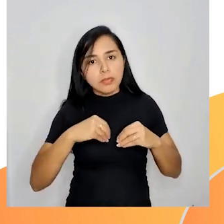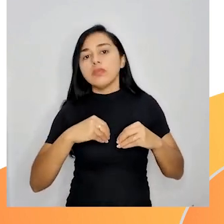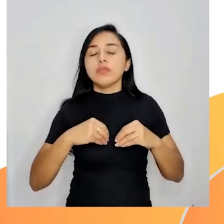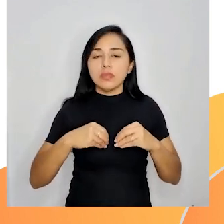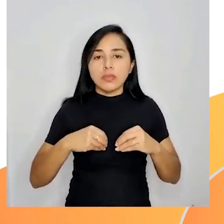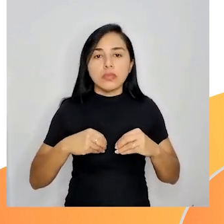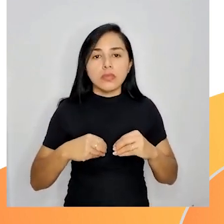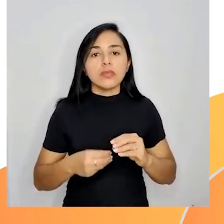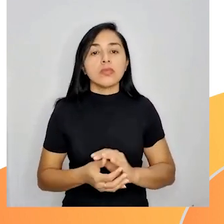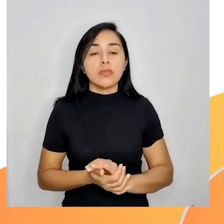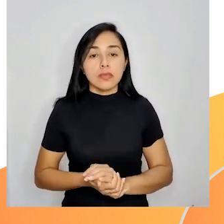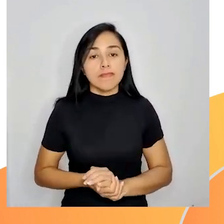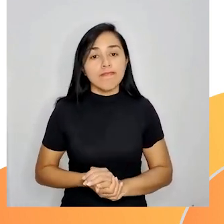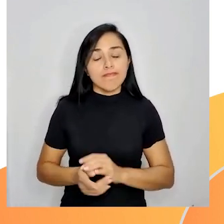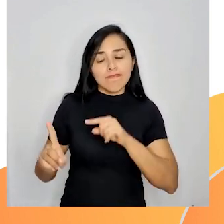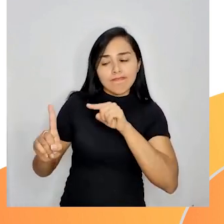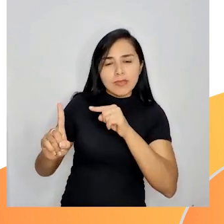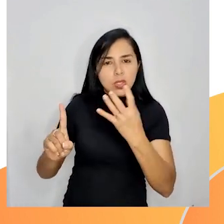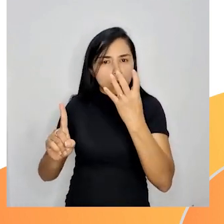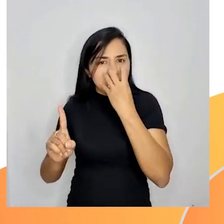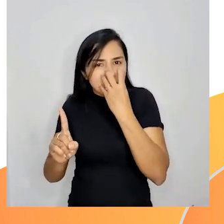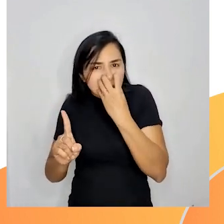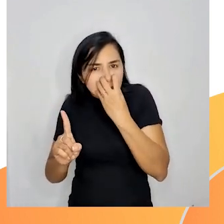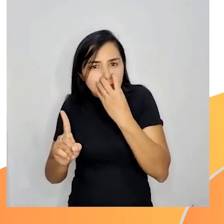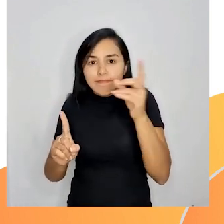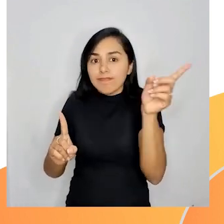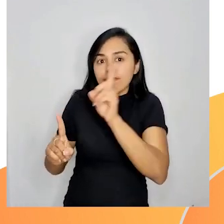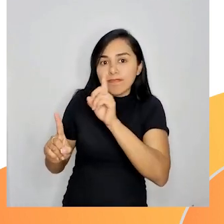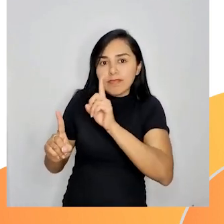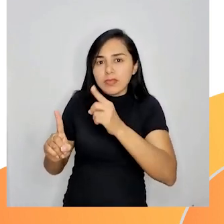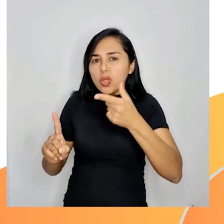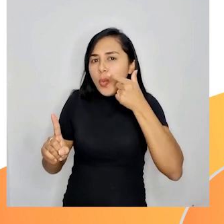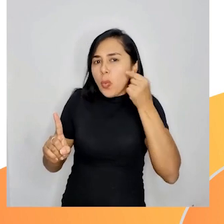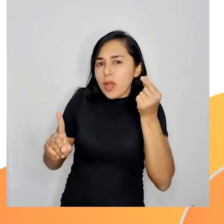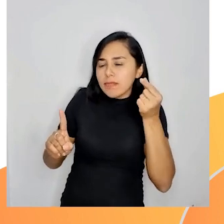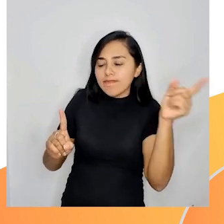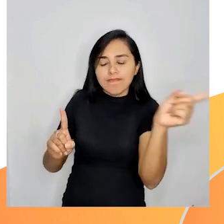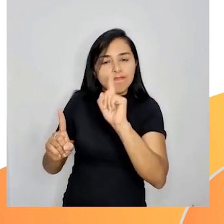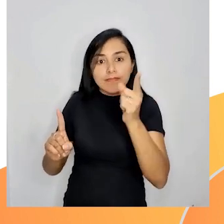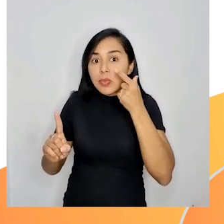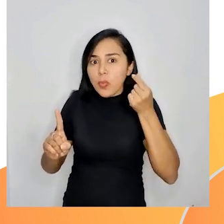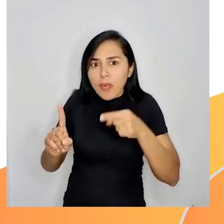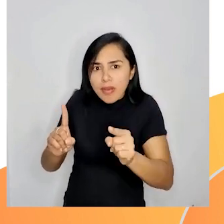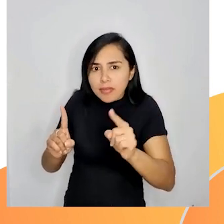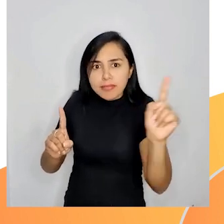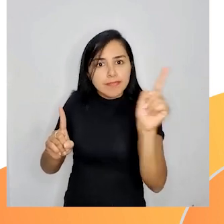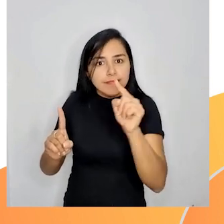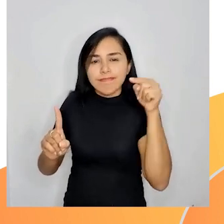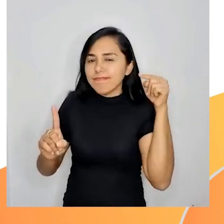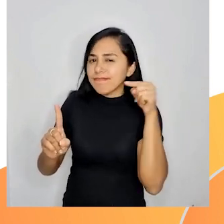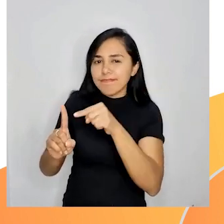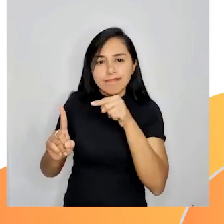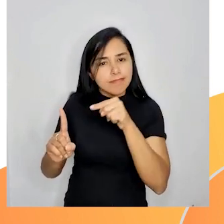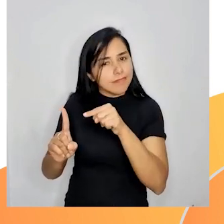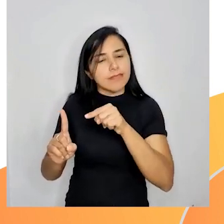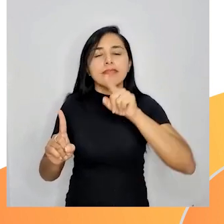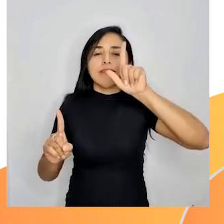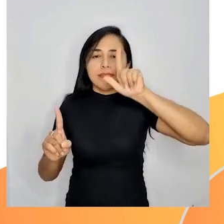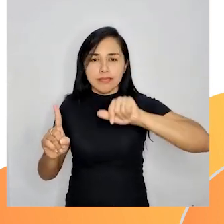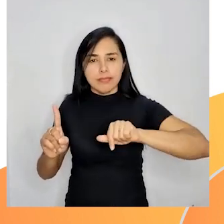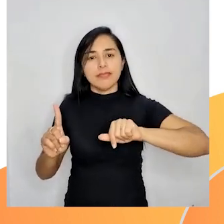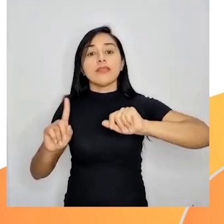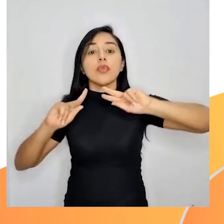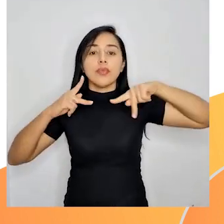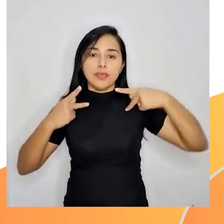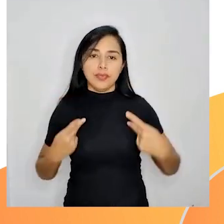voracidade. O bicho não era um cão, o bicho não era um gato, o bicho não era um rato. O bicho, meu Deus,